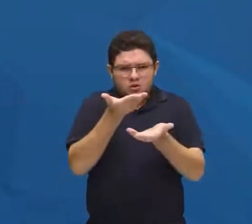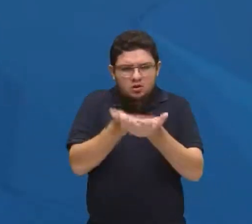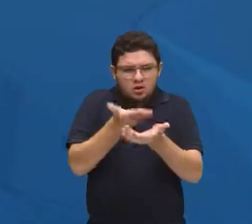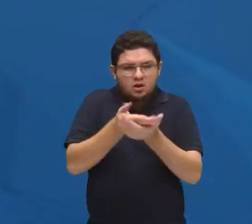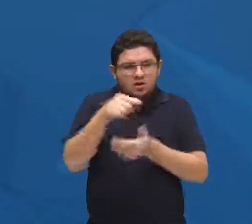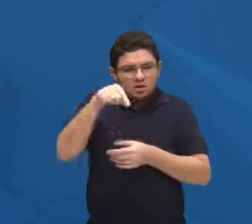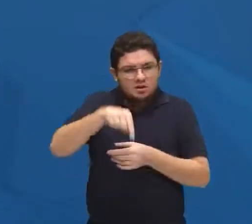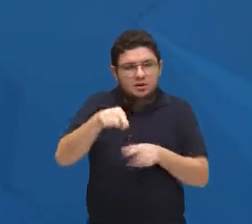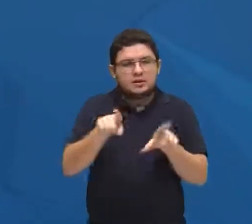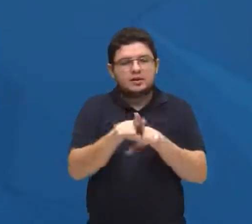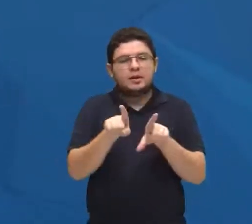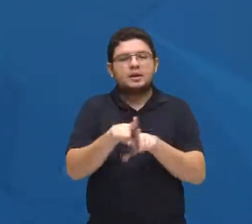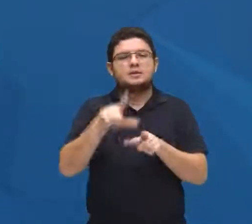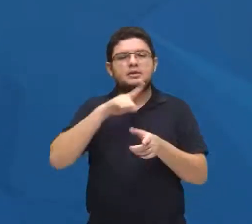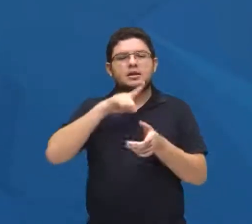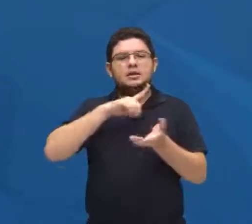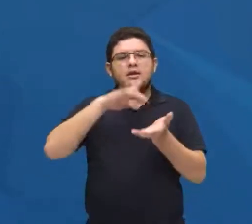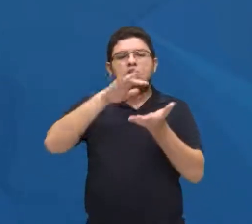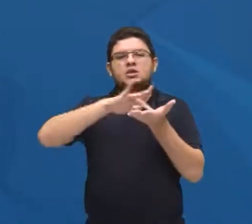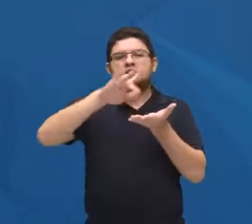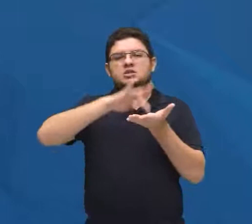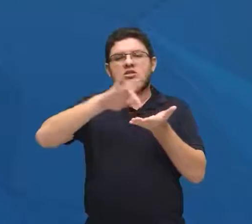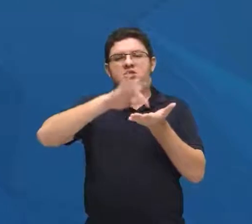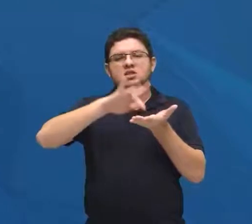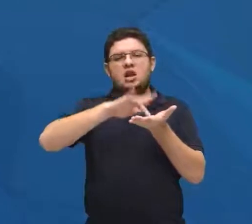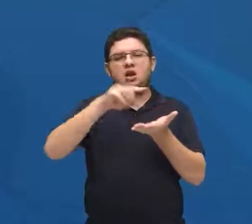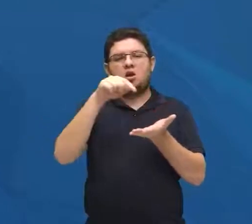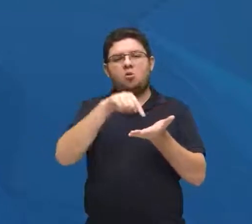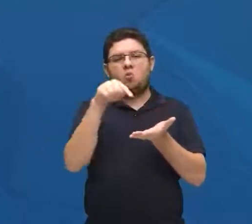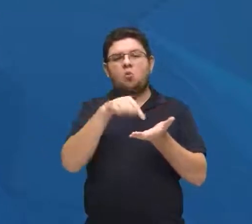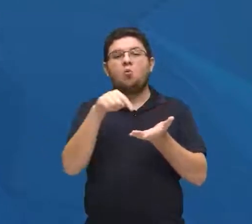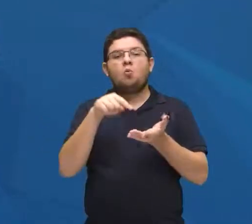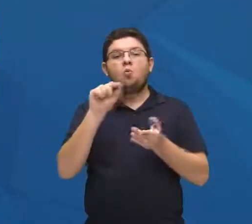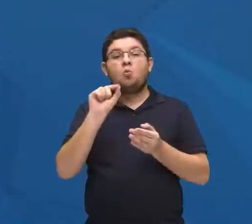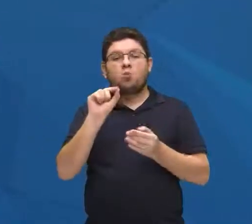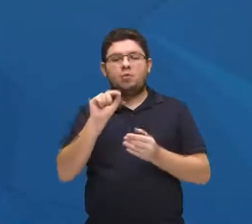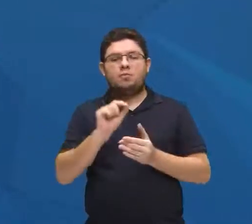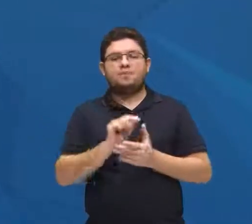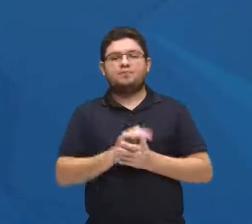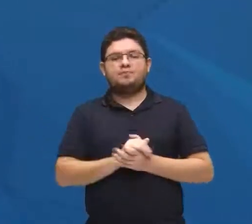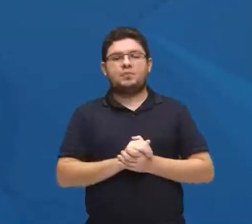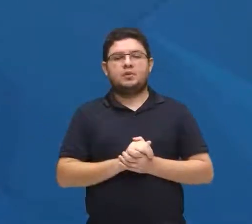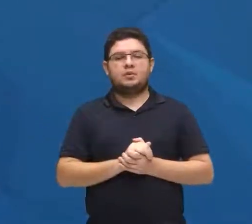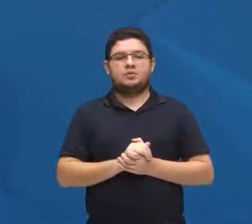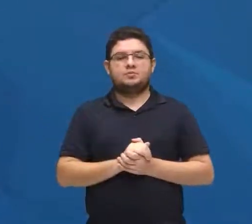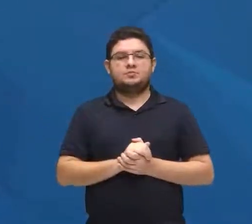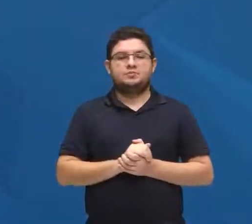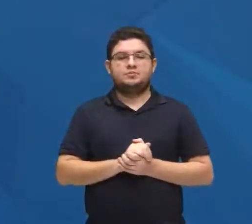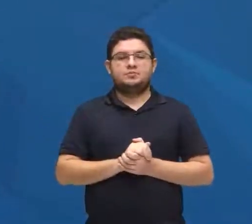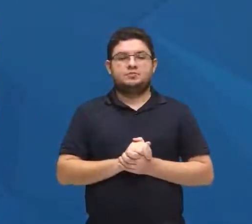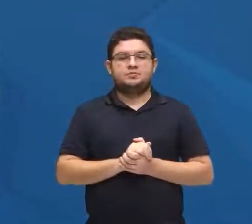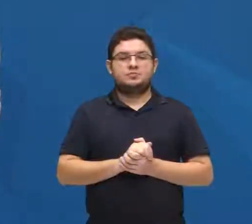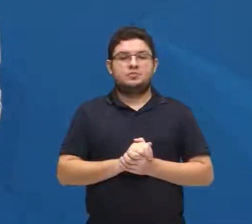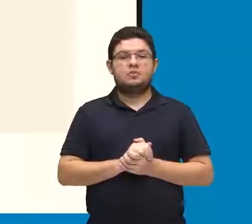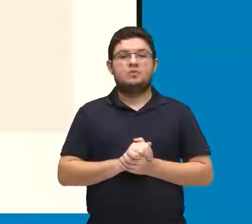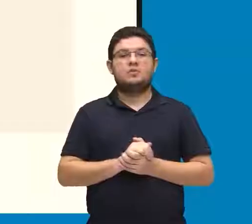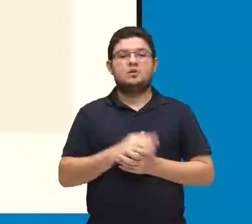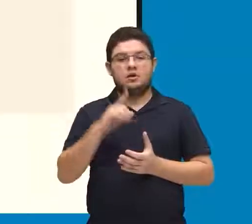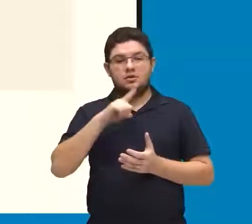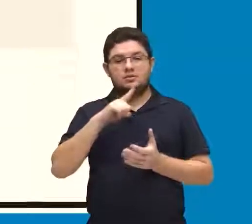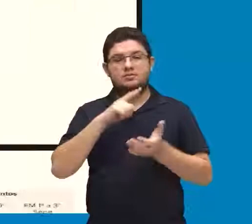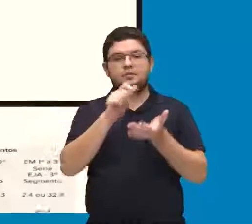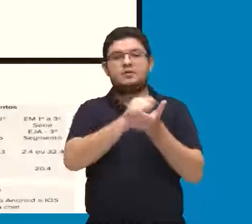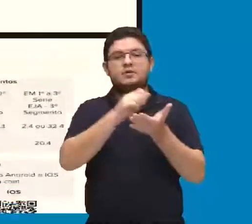nosso caderno digital, e aí eu vou trazer para vocês, né, no caderno digital, a nossa atividade